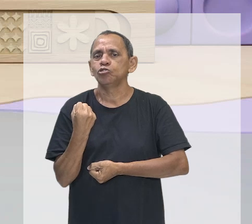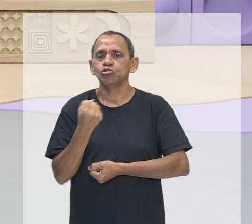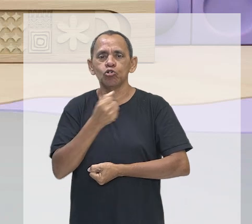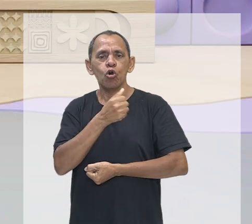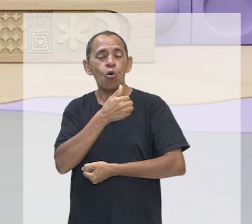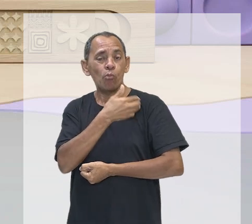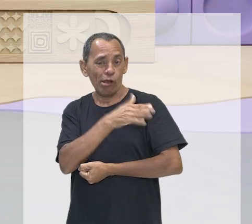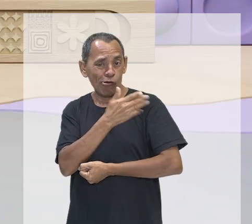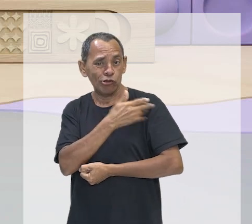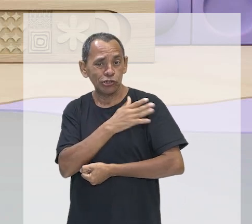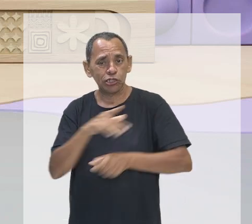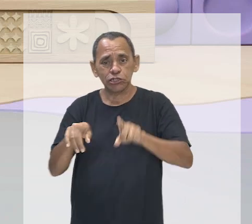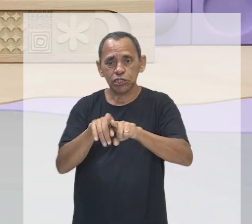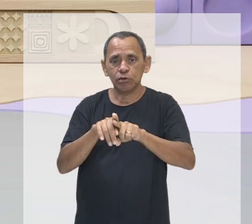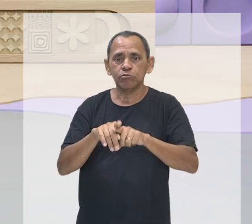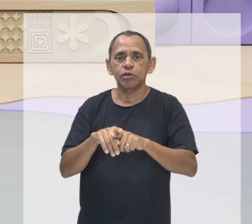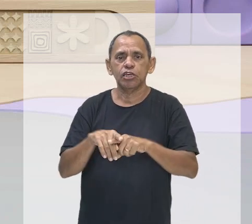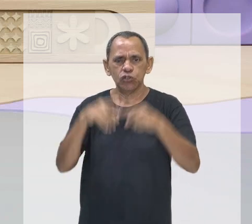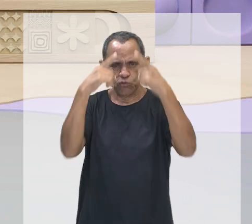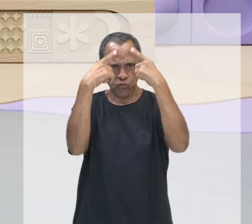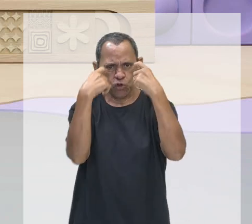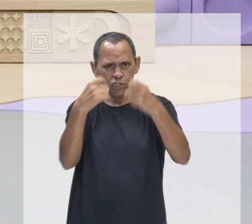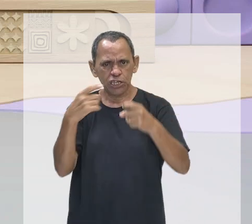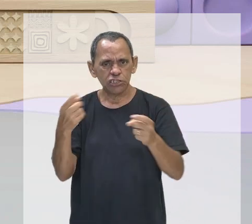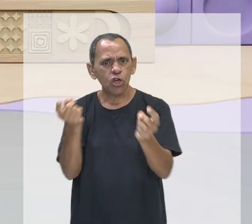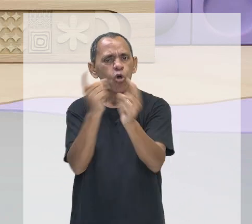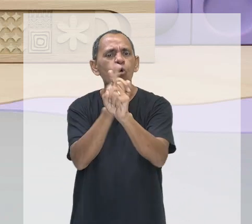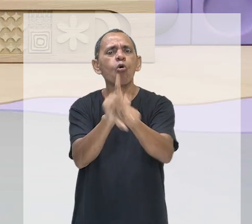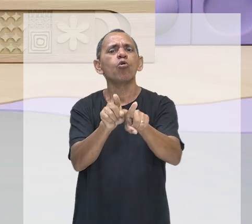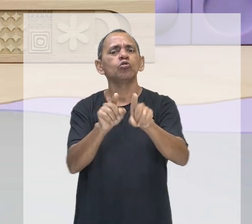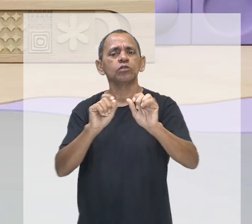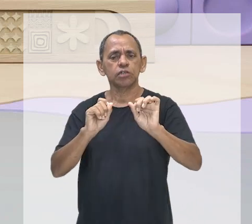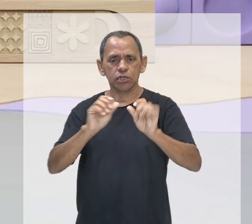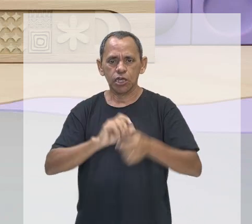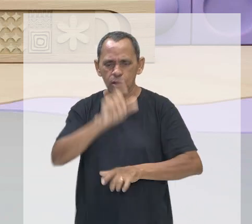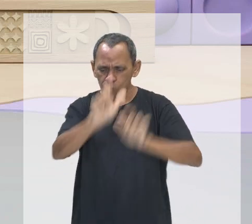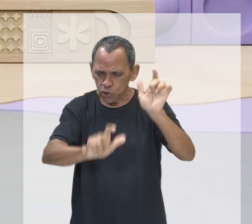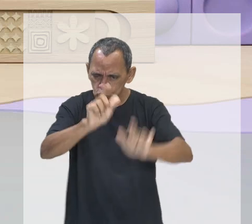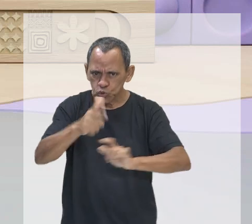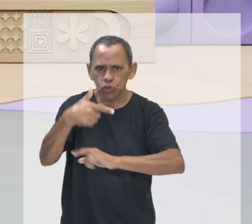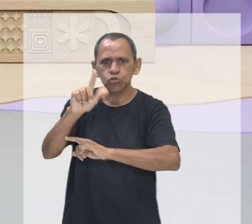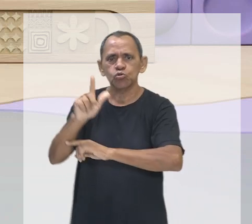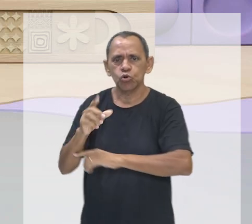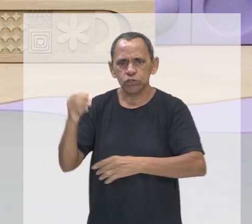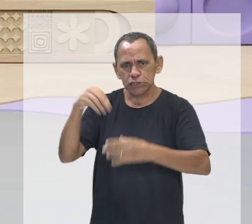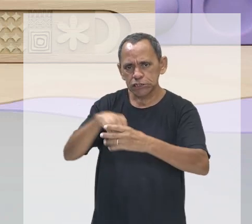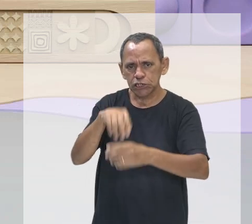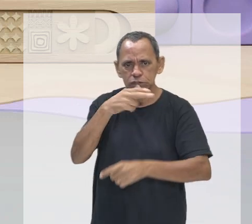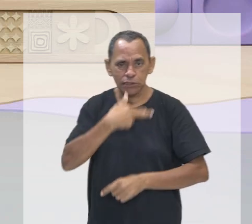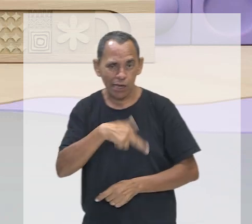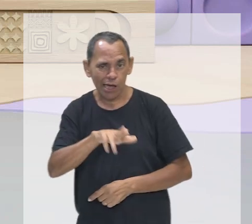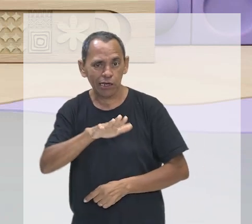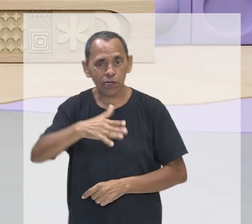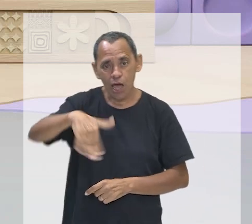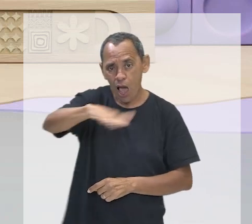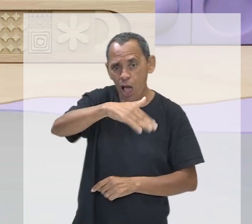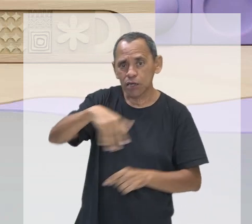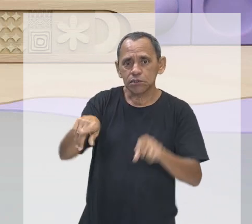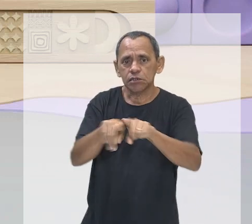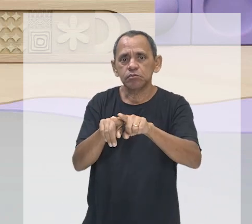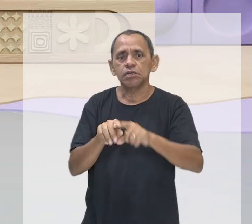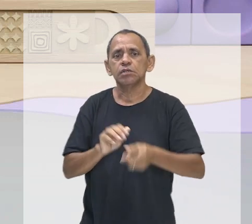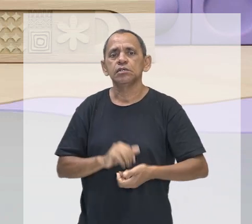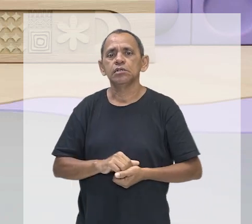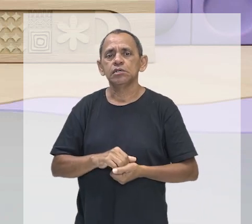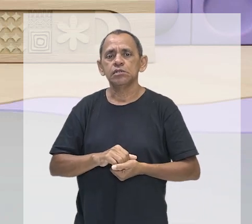né, as agressões físicas ou verbais motivadas por esse discurso de ódio dentro da religião, né, quando